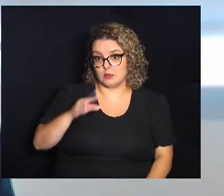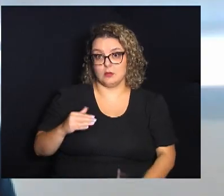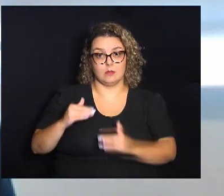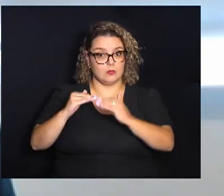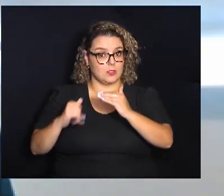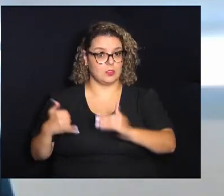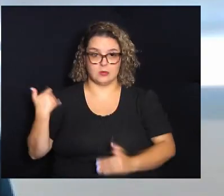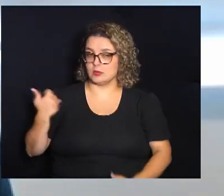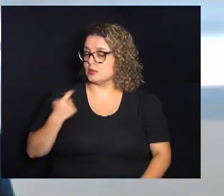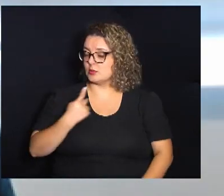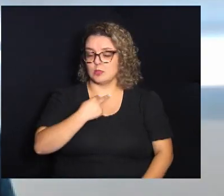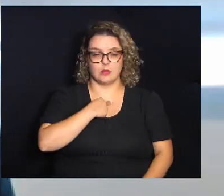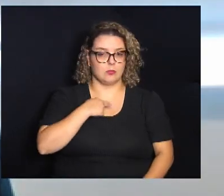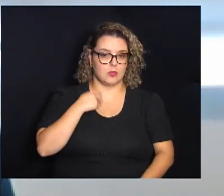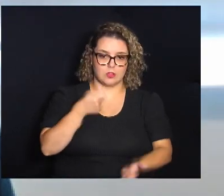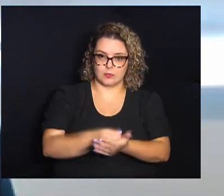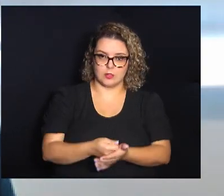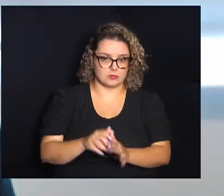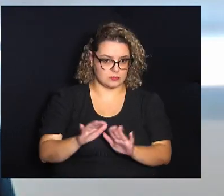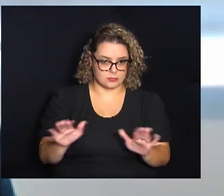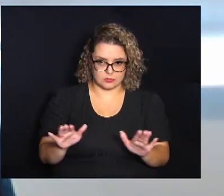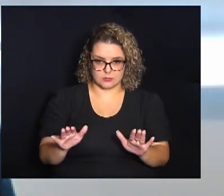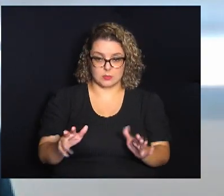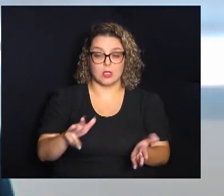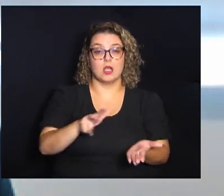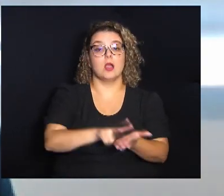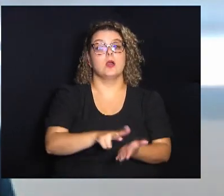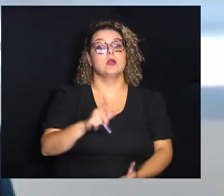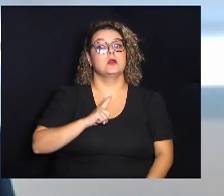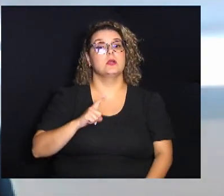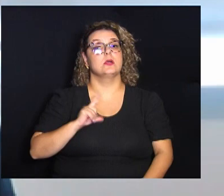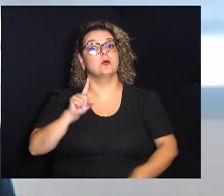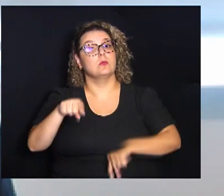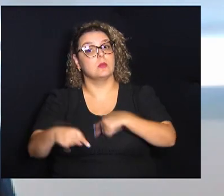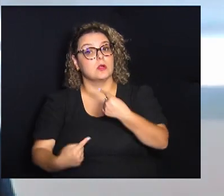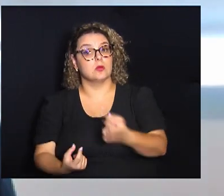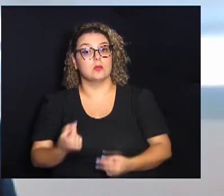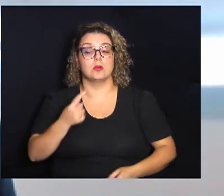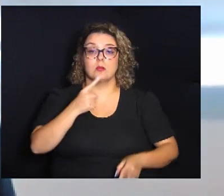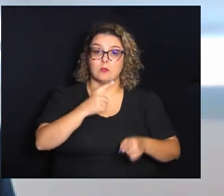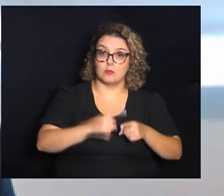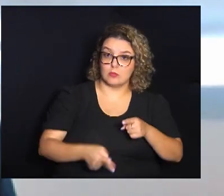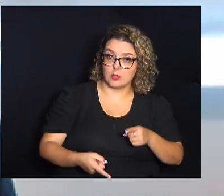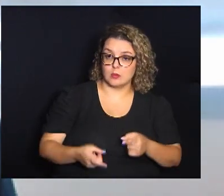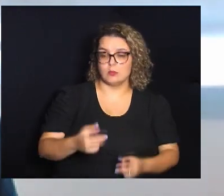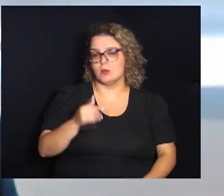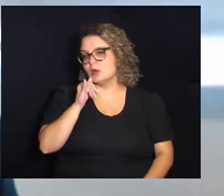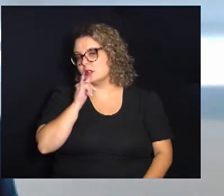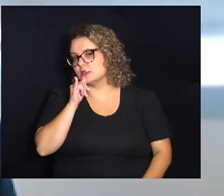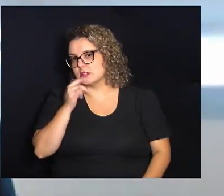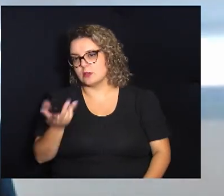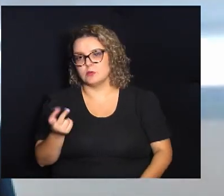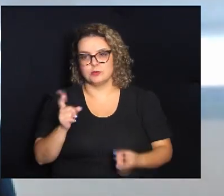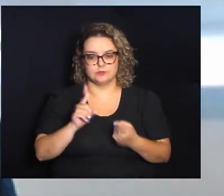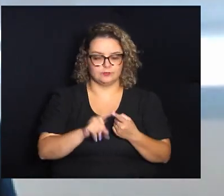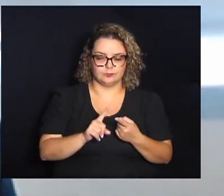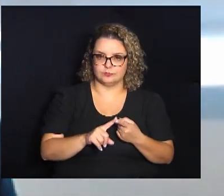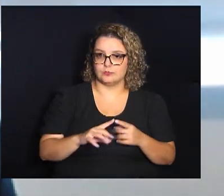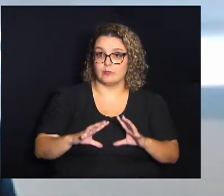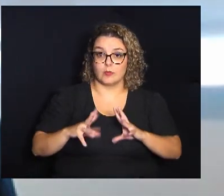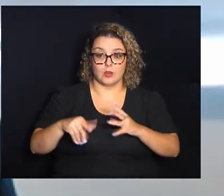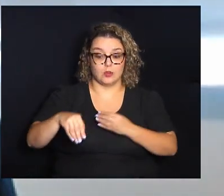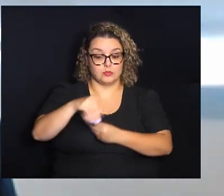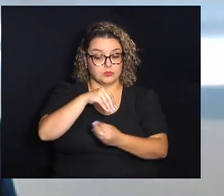podem apostar, tá? E a regulamentação também prevê algumas outras proibições, como, por exemplo, todos os